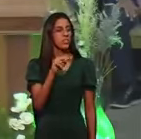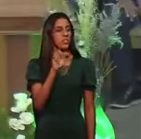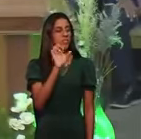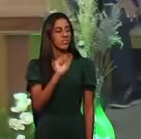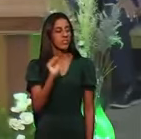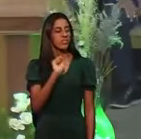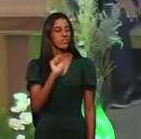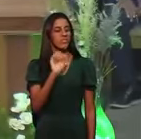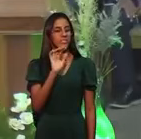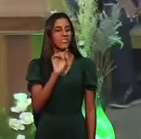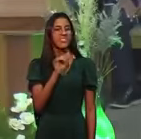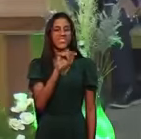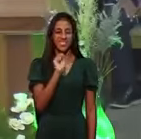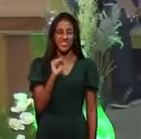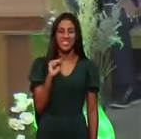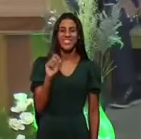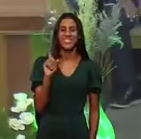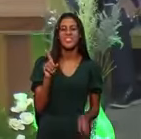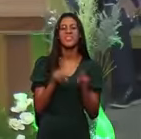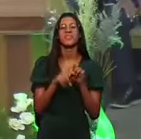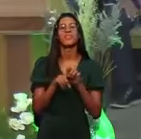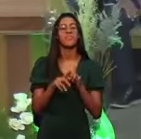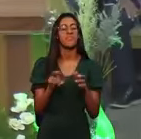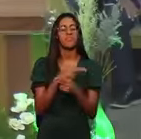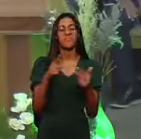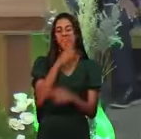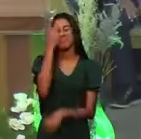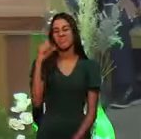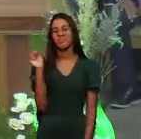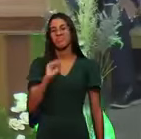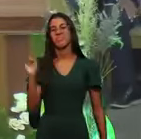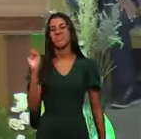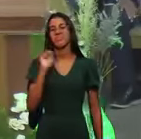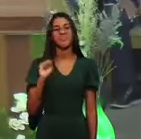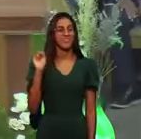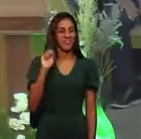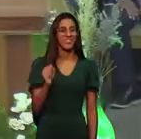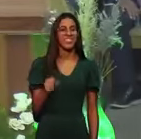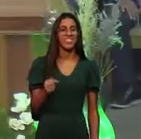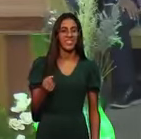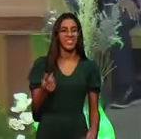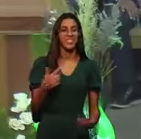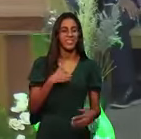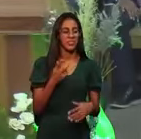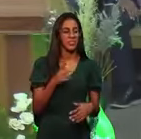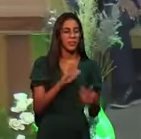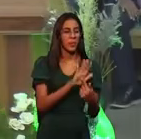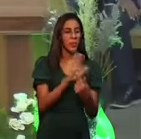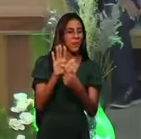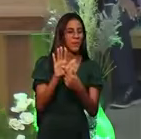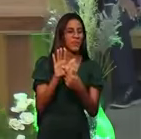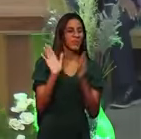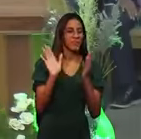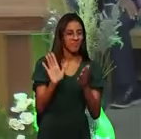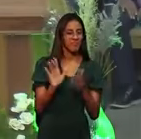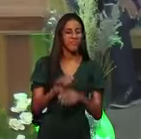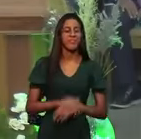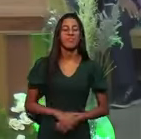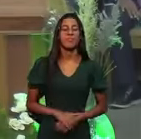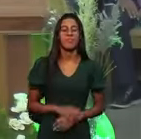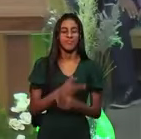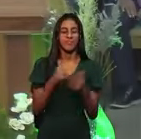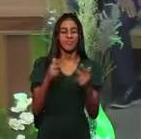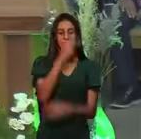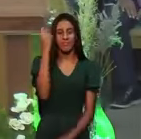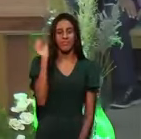né? Solteiro. Irmão, vários solteiros aí. Eu sempre faço que na festa tu vai olhando de longe. E o pastor me apresentou ali e eu estou olhando.